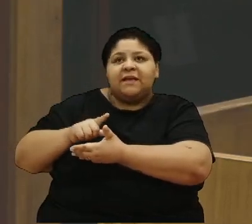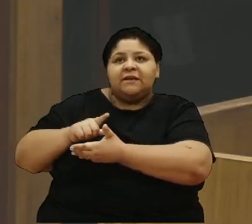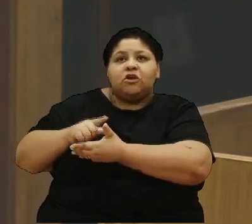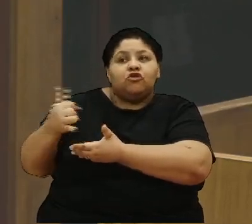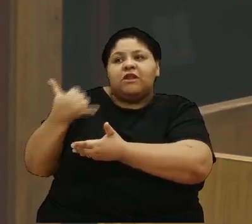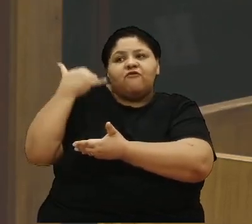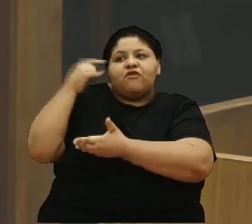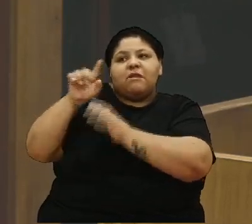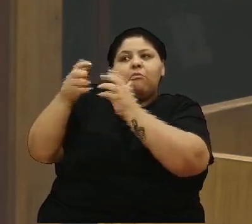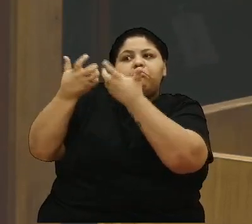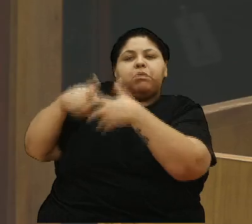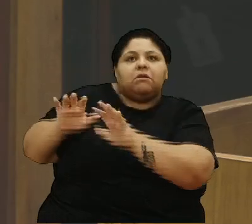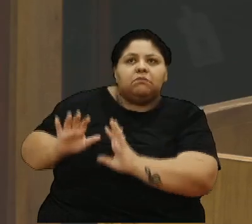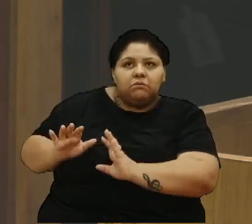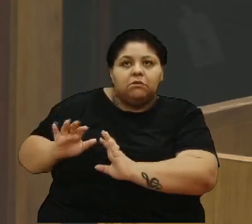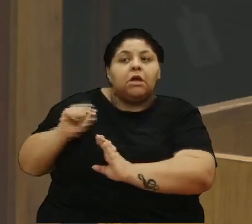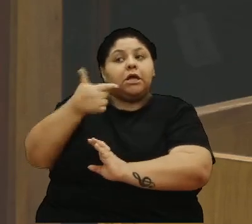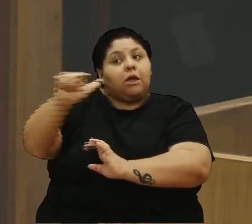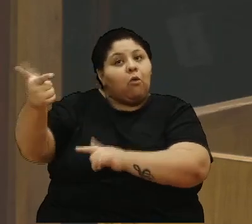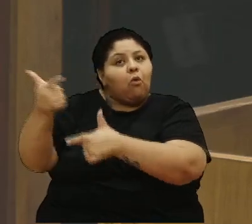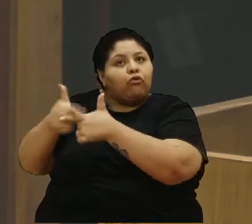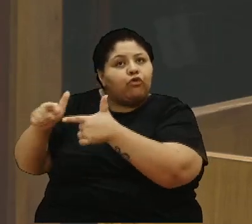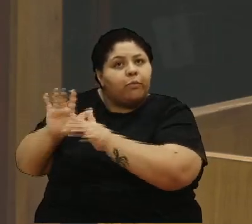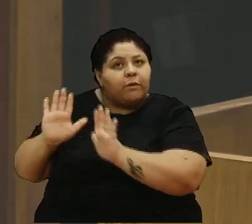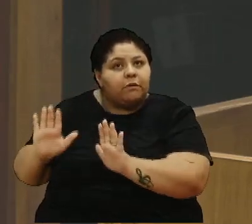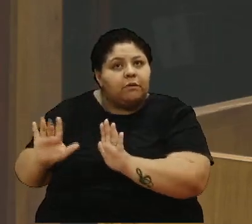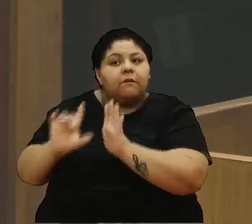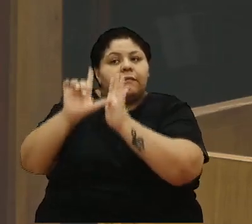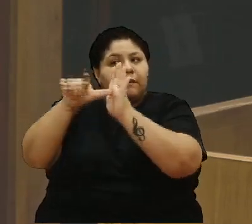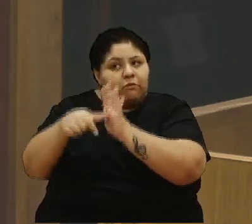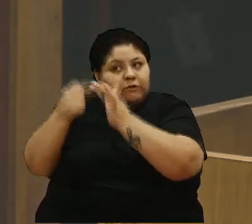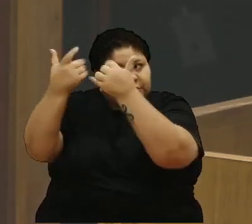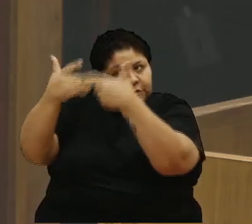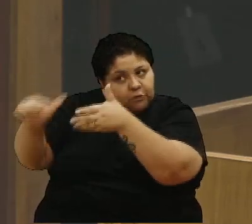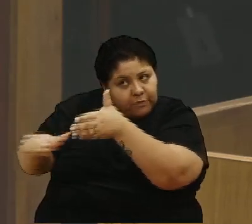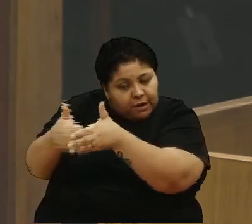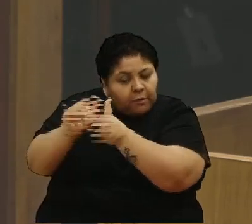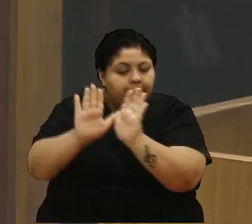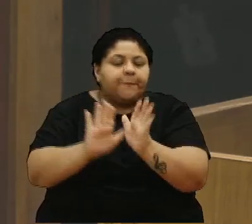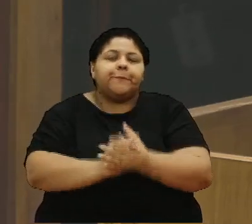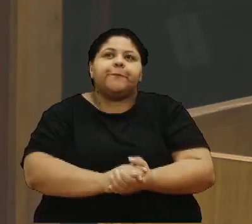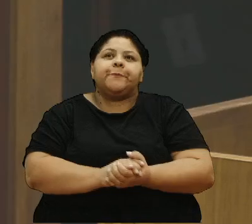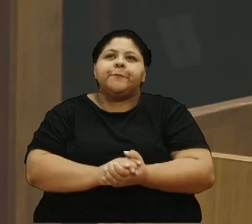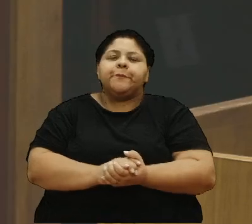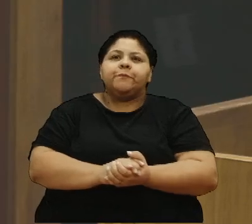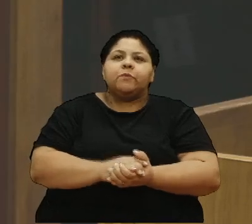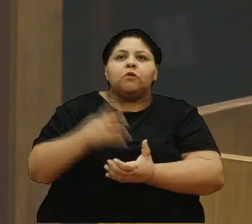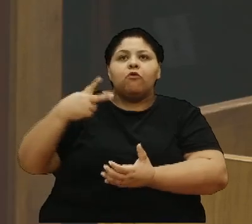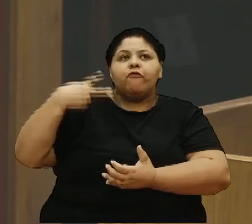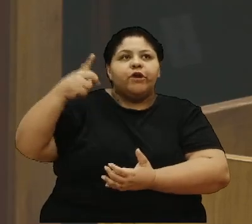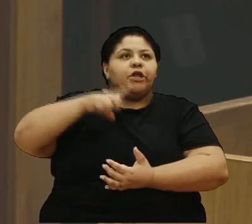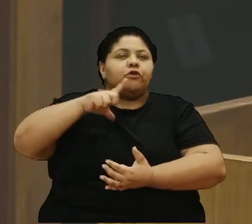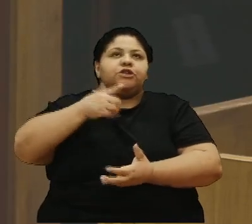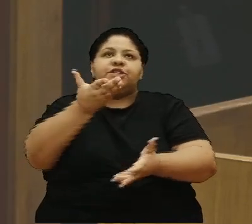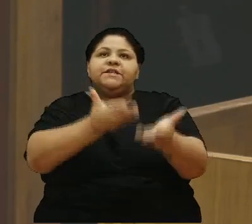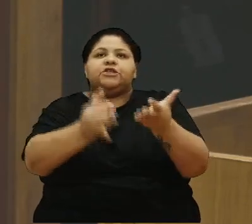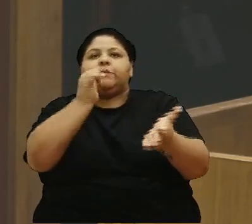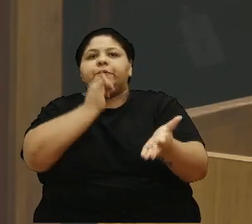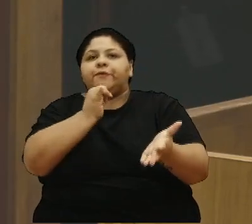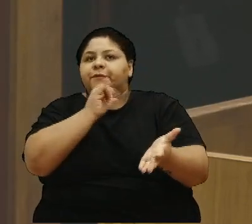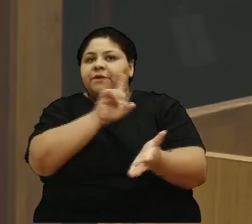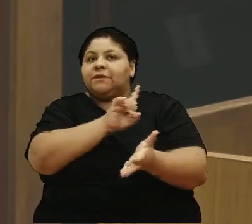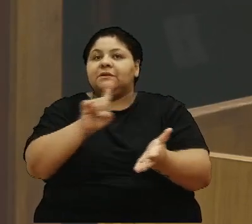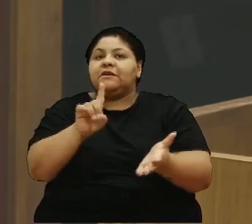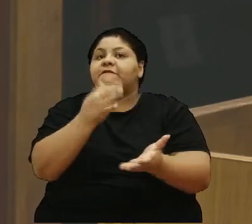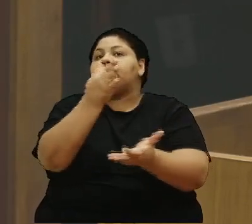não funciona. Que é um outro problema, mas daí nós vamos falar mais adiante. Mas, digamos, o vereador tinha a consulta e não